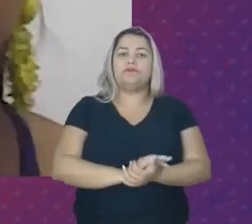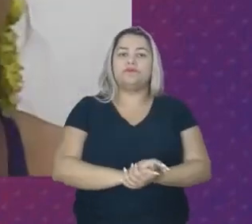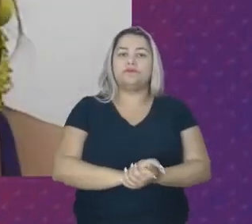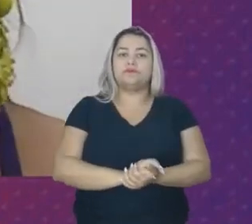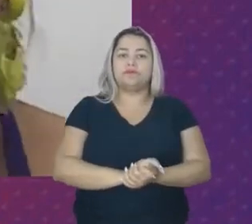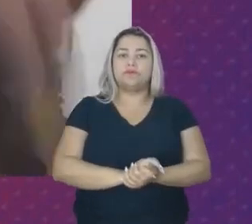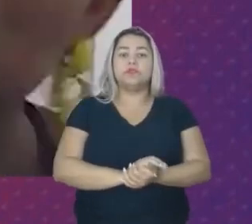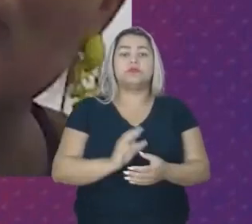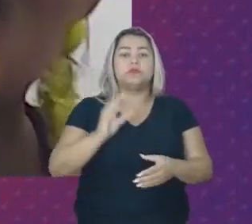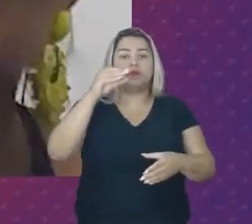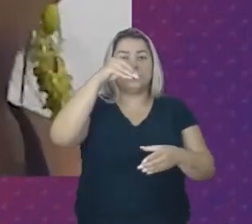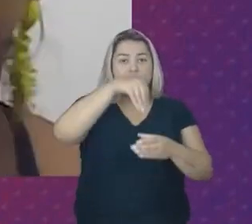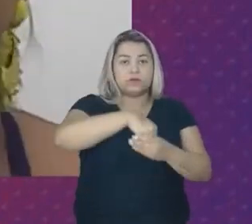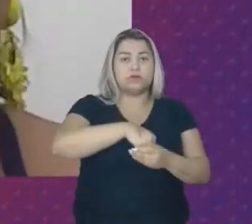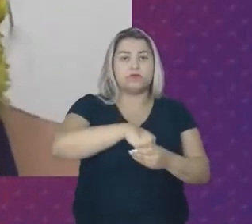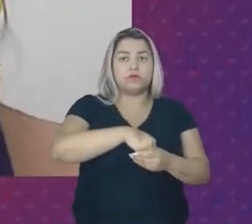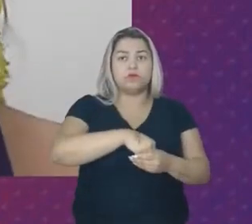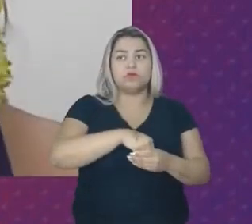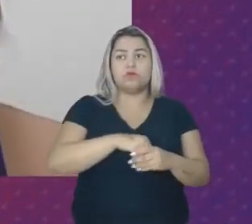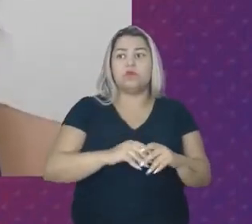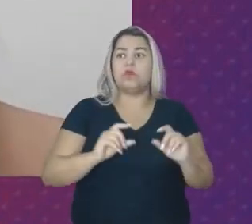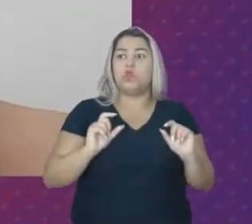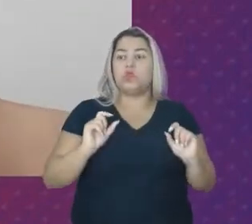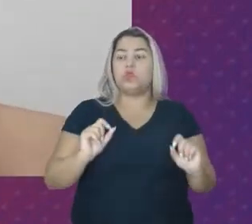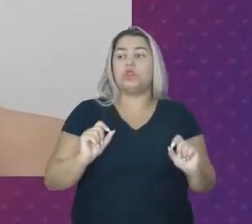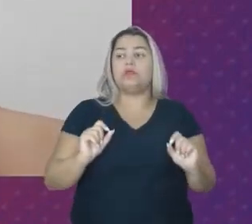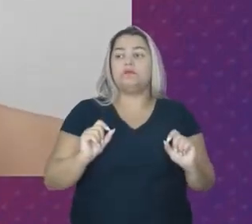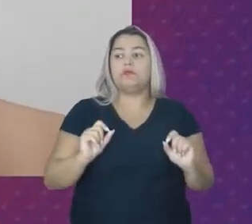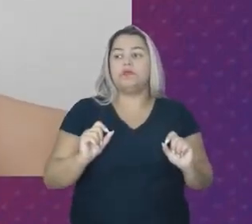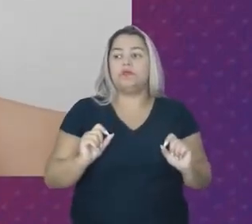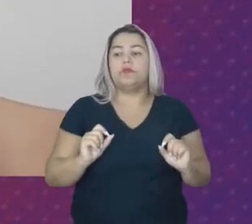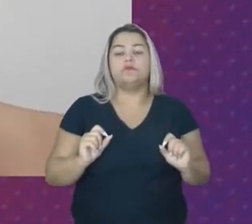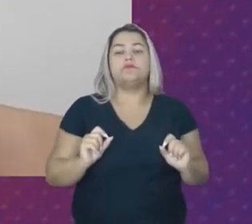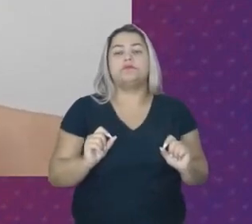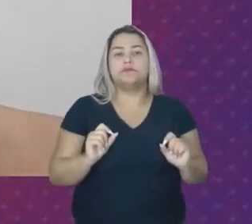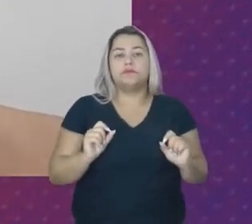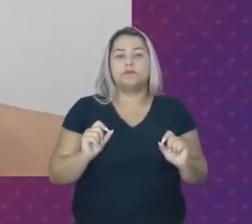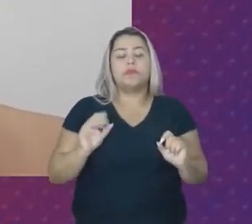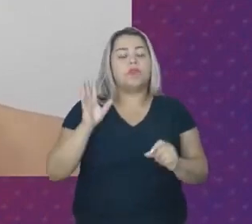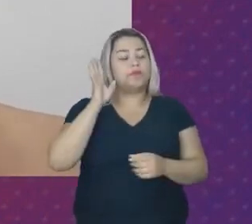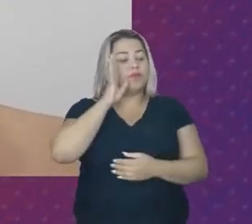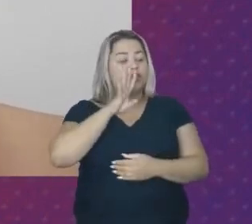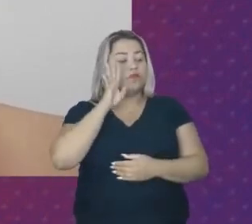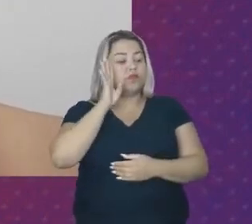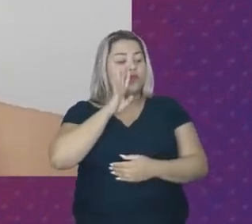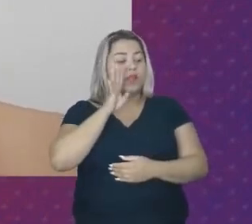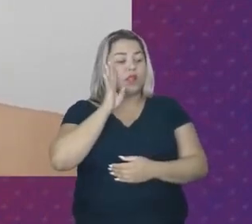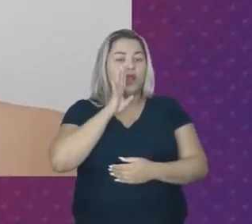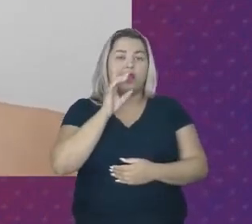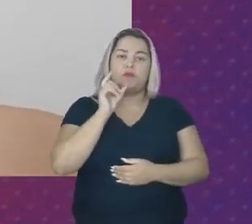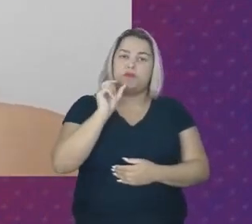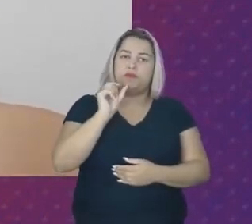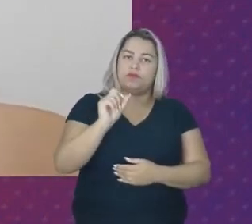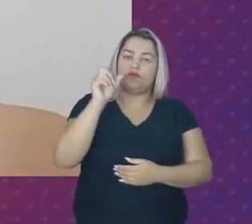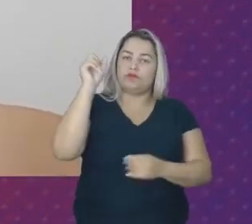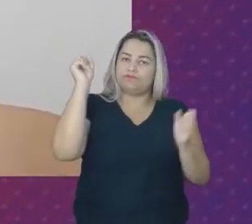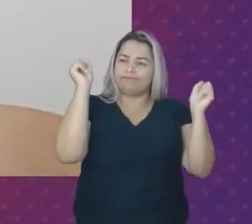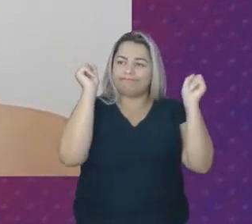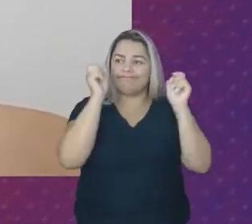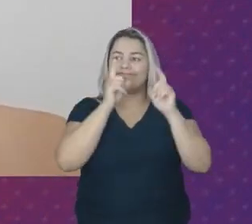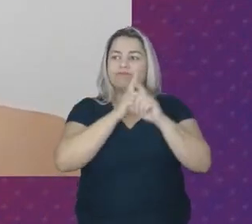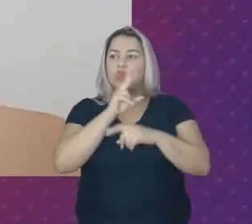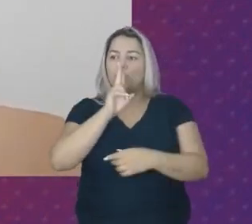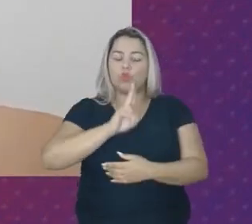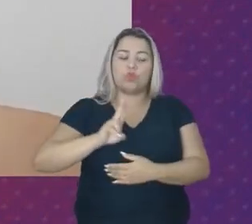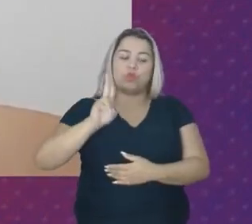desse arquétipo do mago. Então, é muito legal, né? Dificilmente é